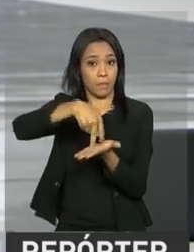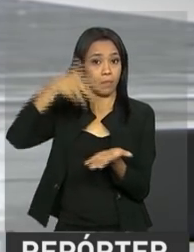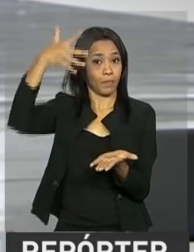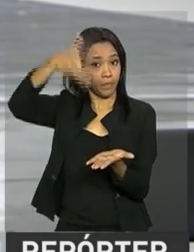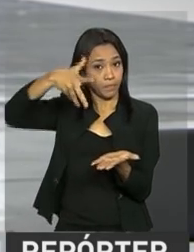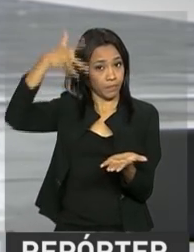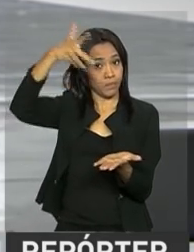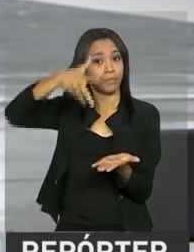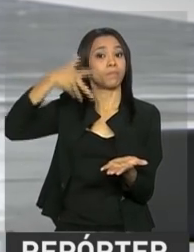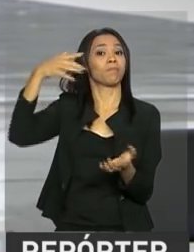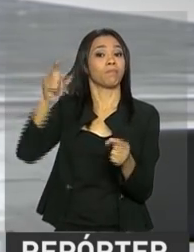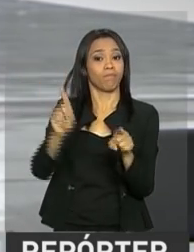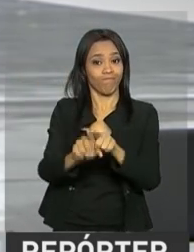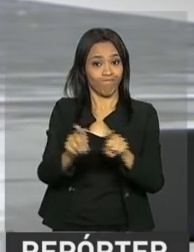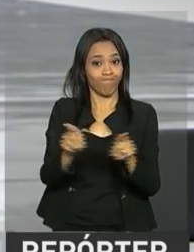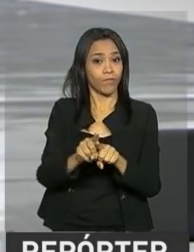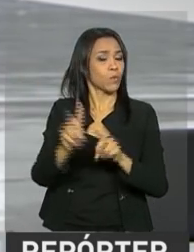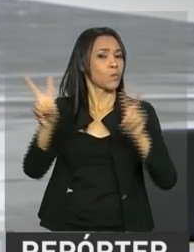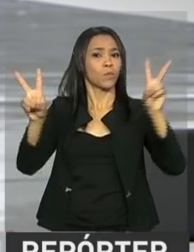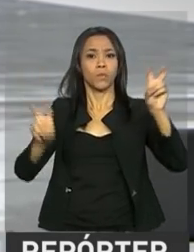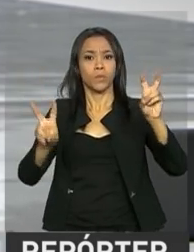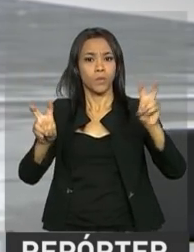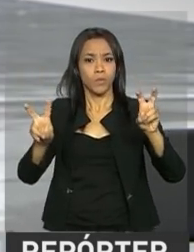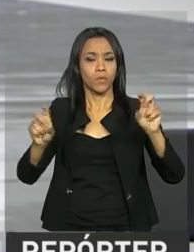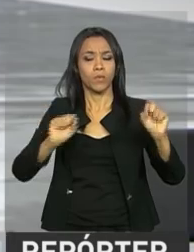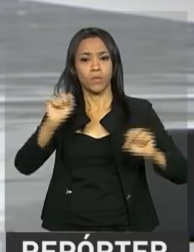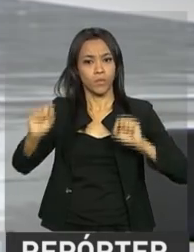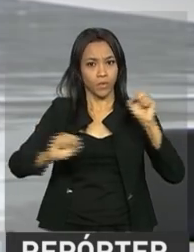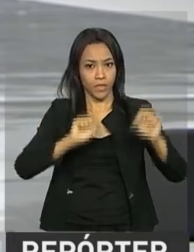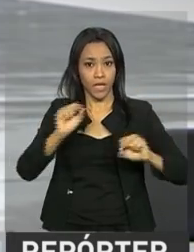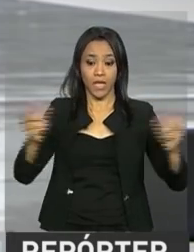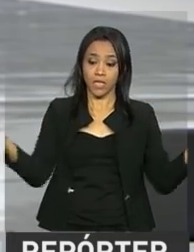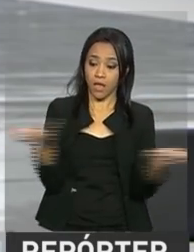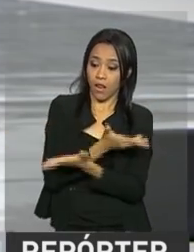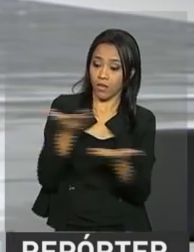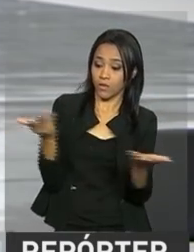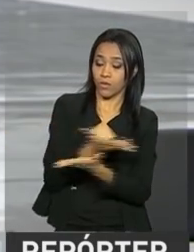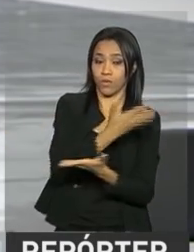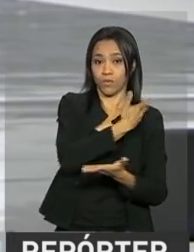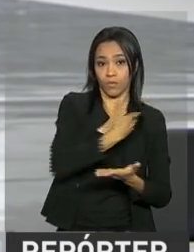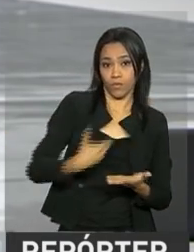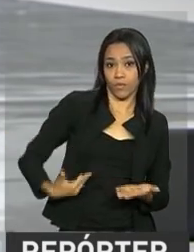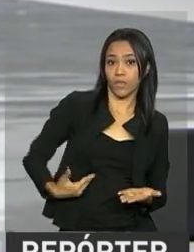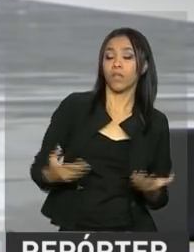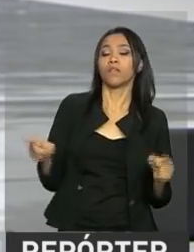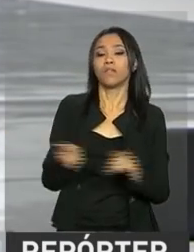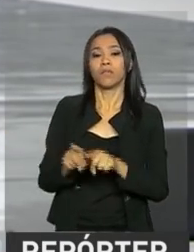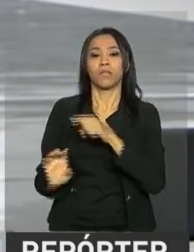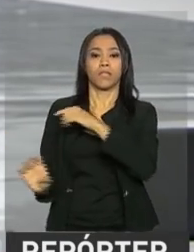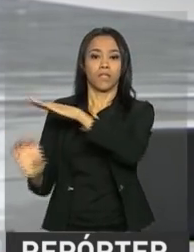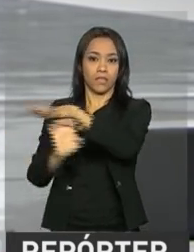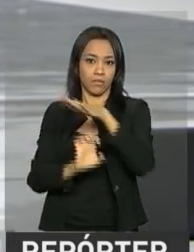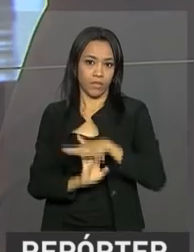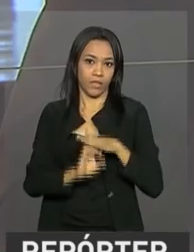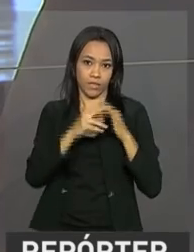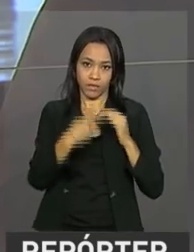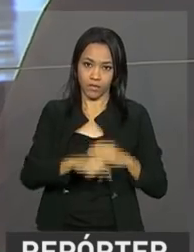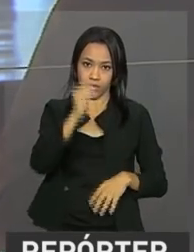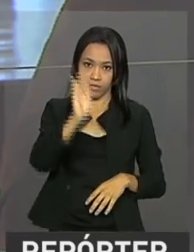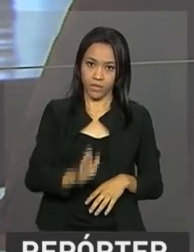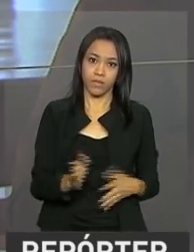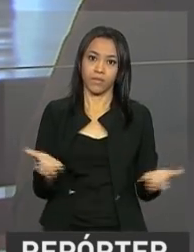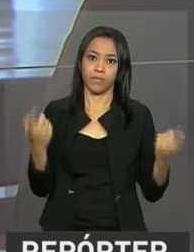que vai fazer também uma palestra sobre as relações entre os setores público e privado no país. Renata, volto com